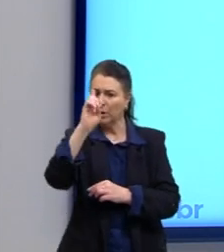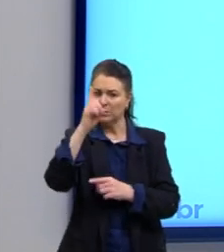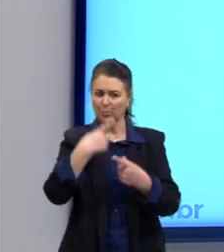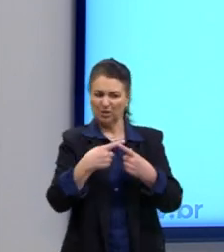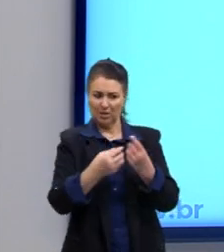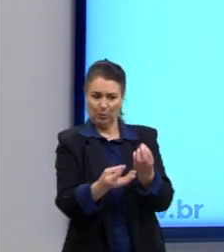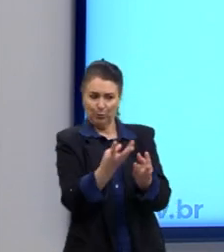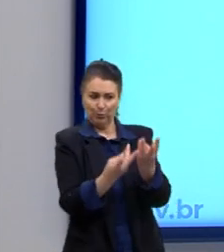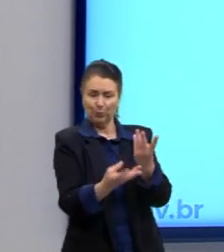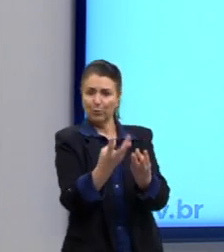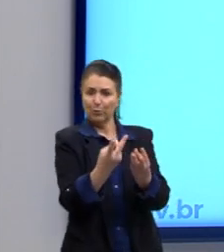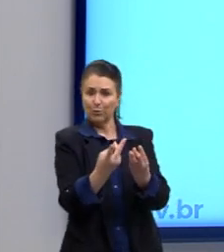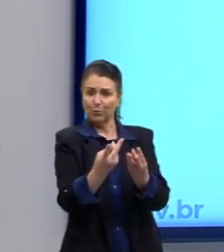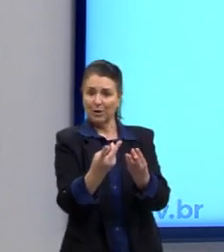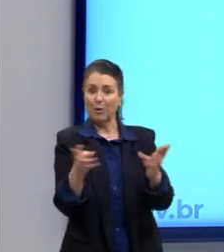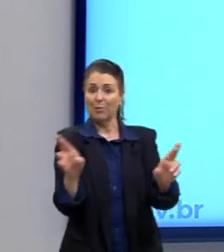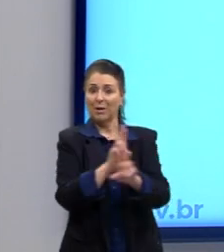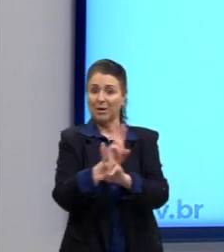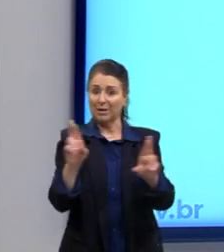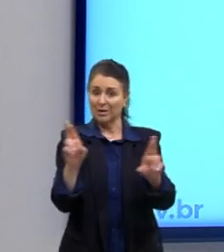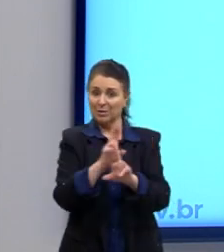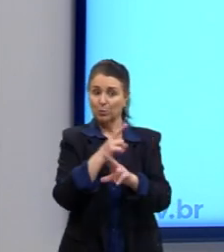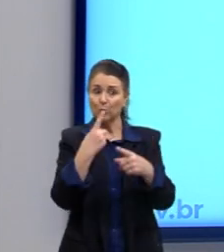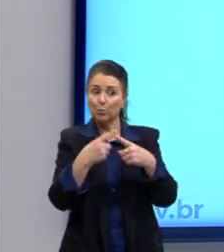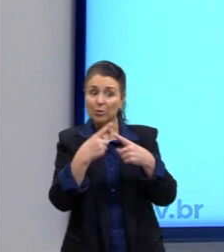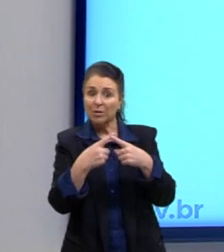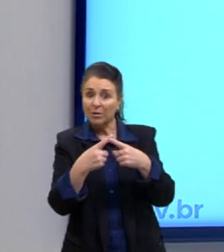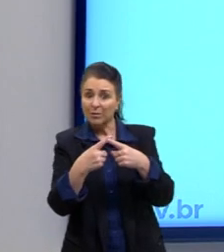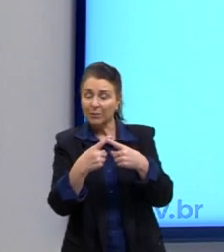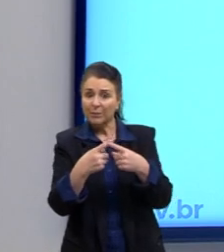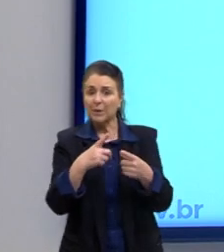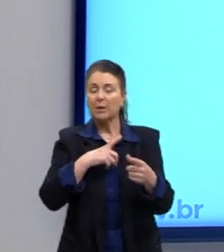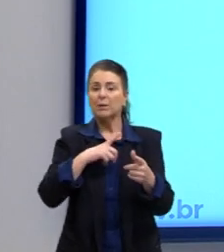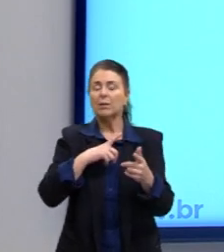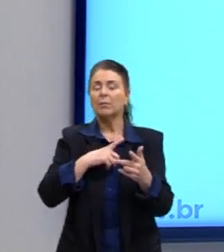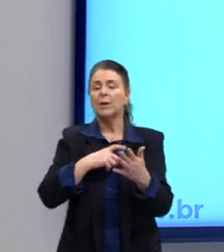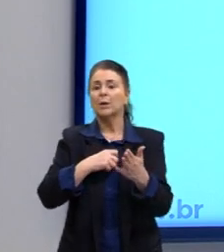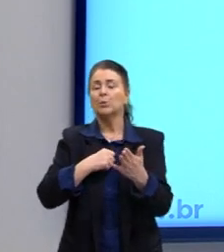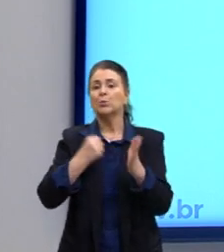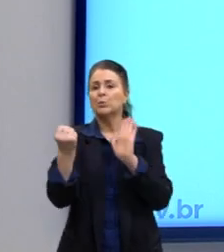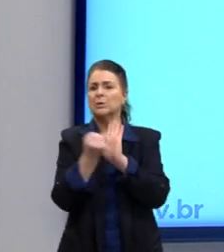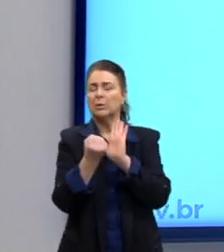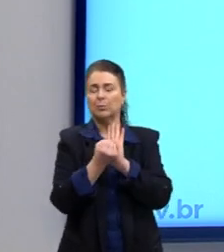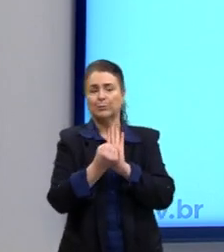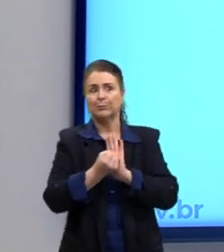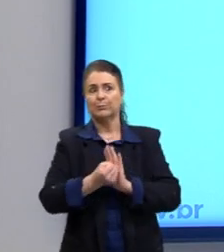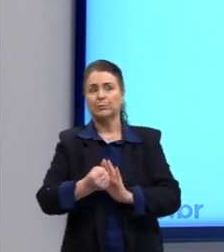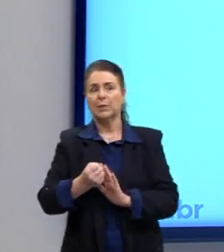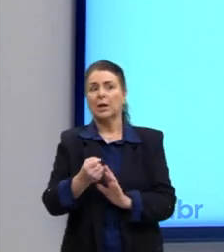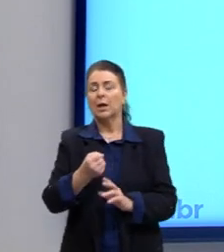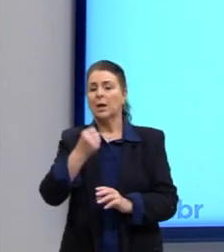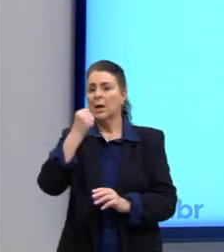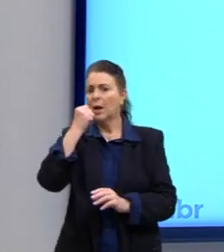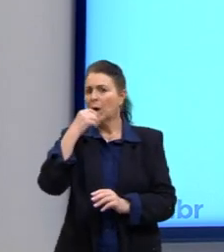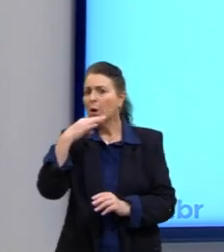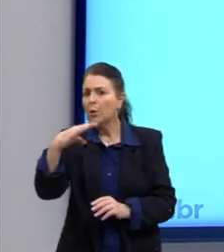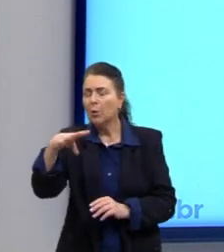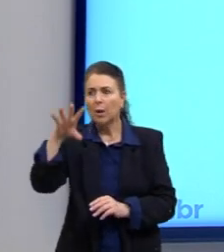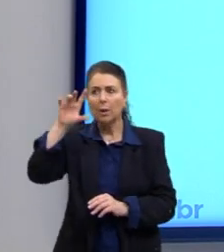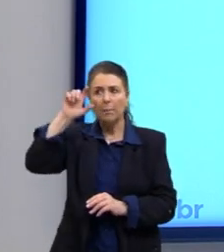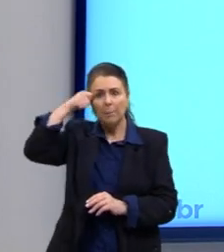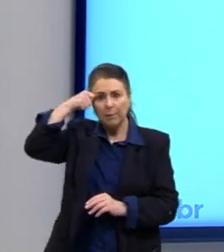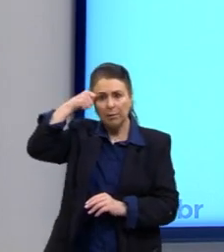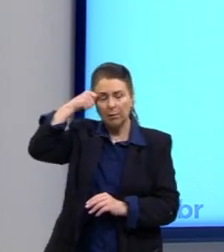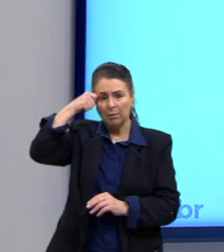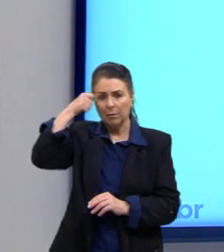de causa efeito né também a linguagem por símbolo por exemplo a cor preta né não precisa você